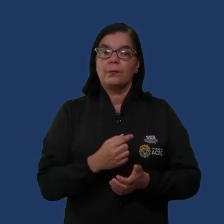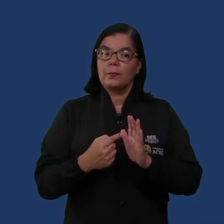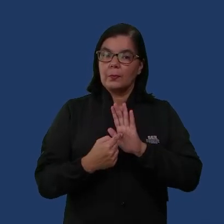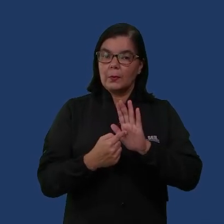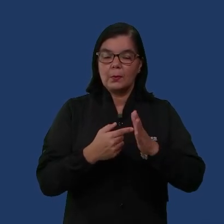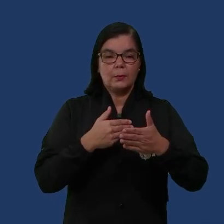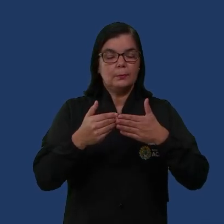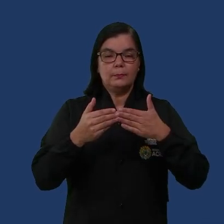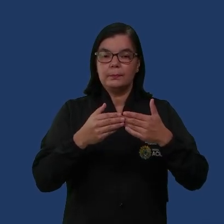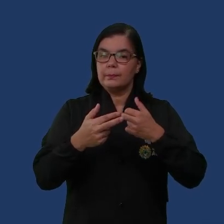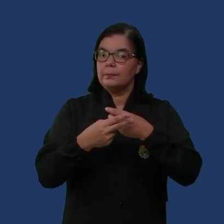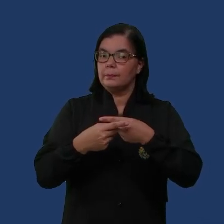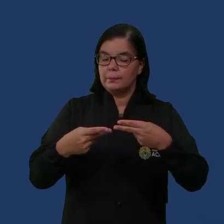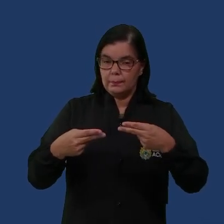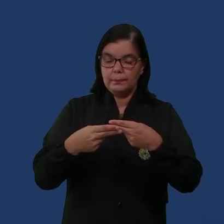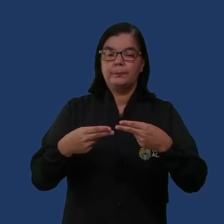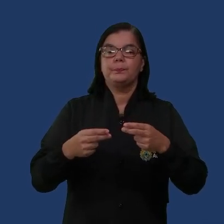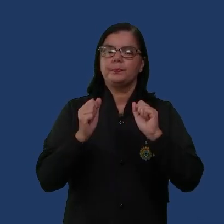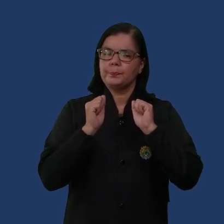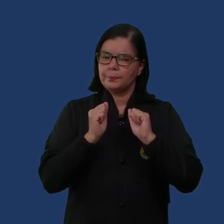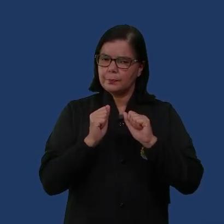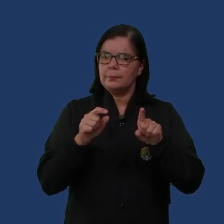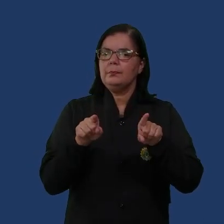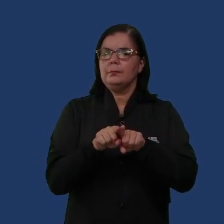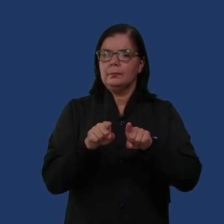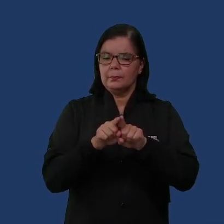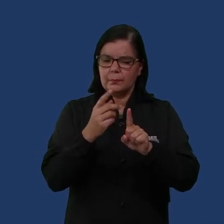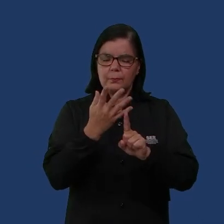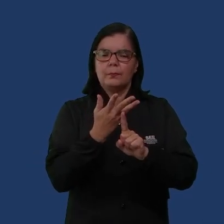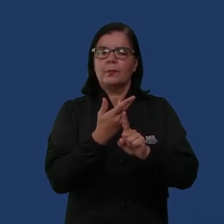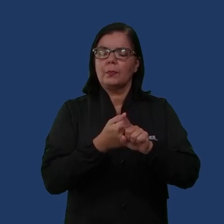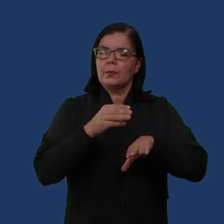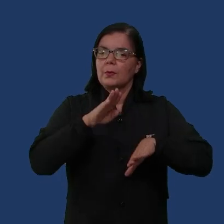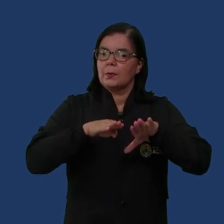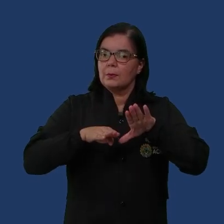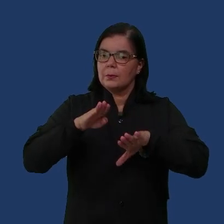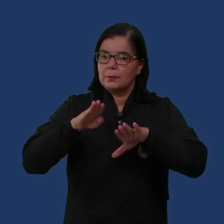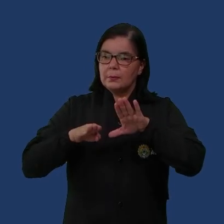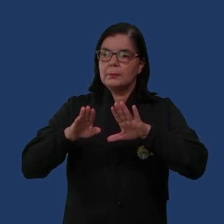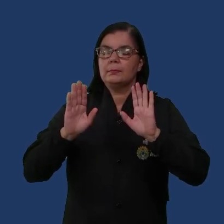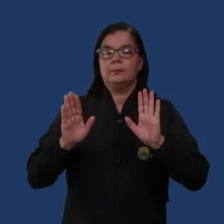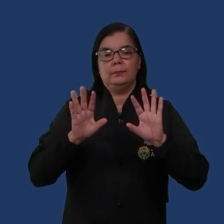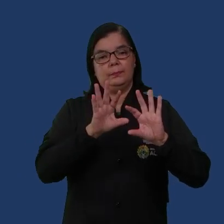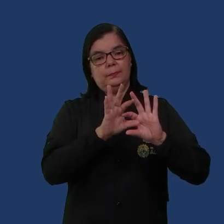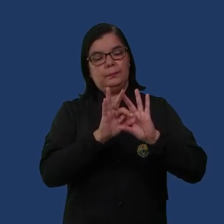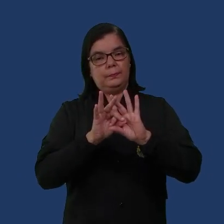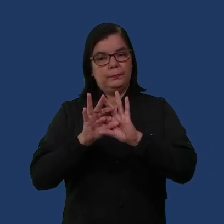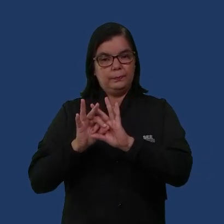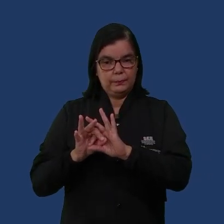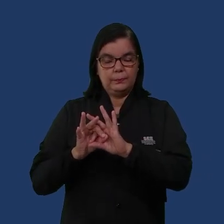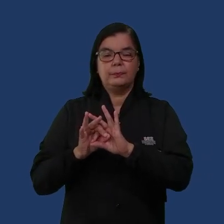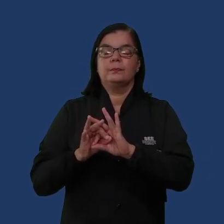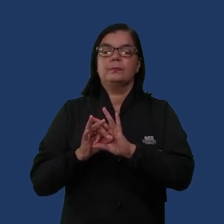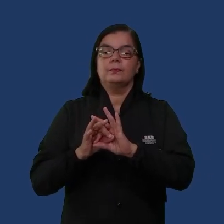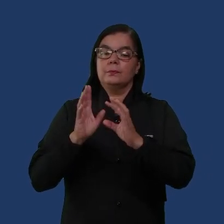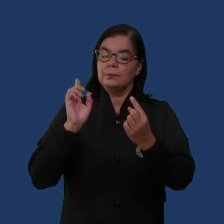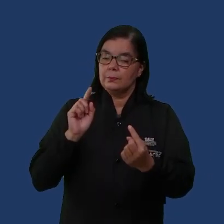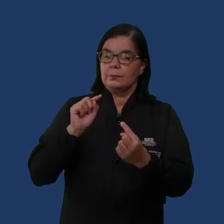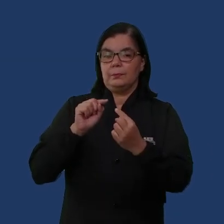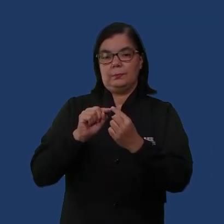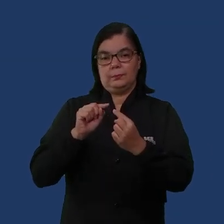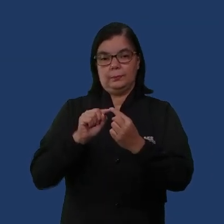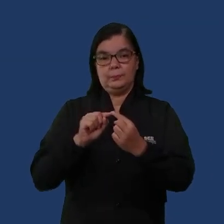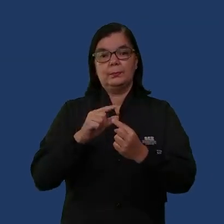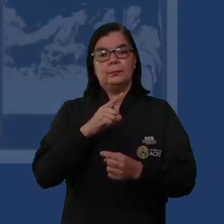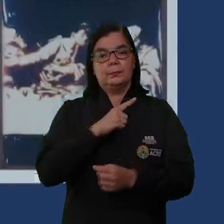que qualquer objeto pode se tornar arte dependendo do contexto e da intenção.